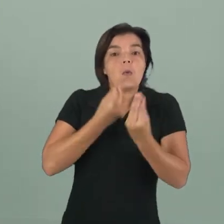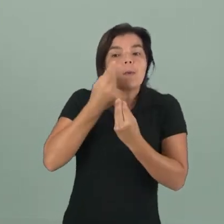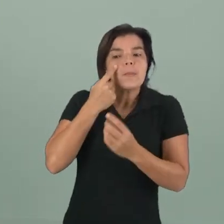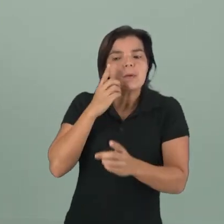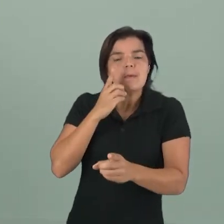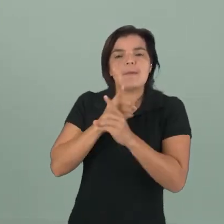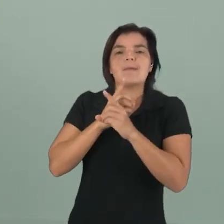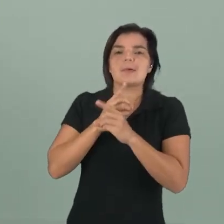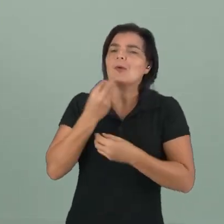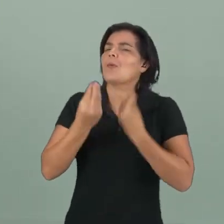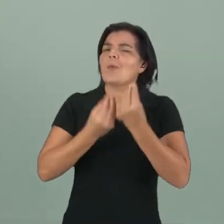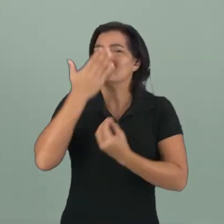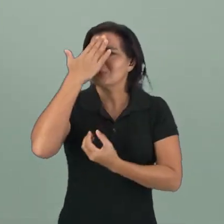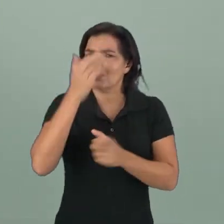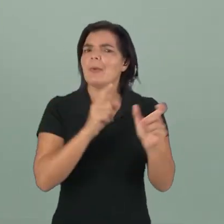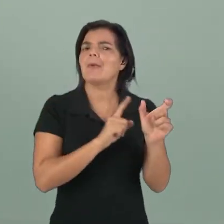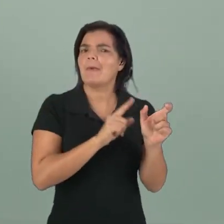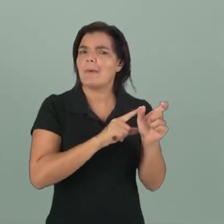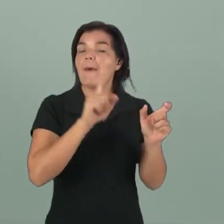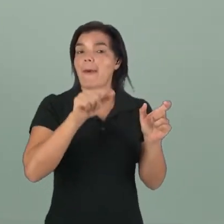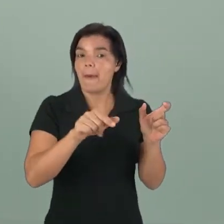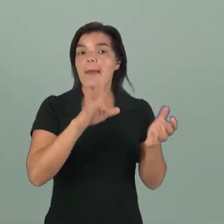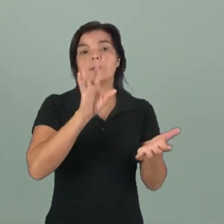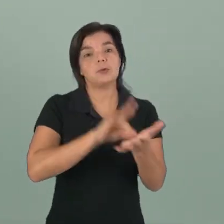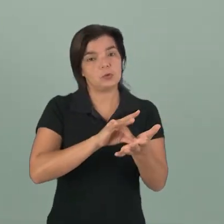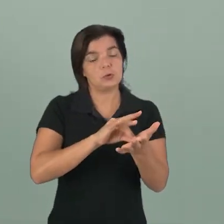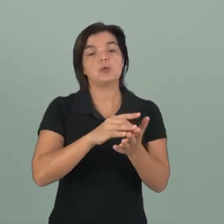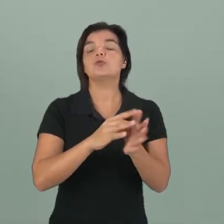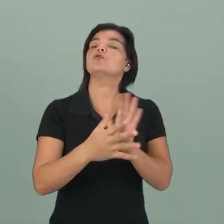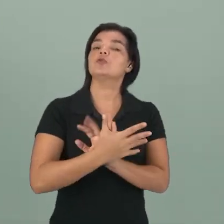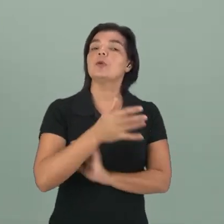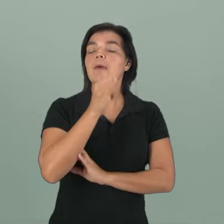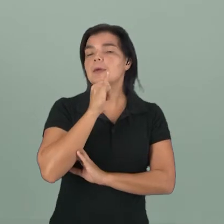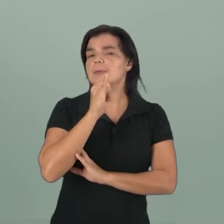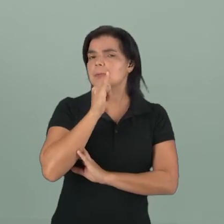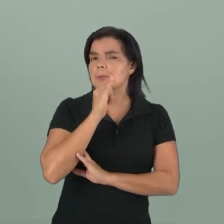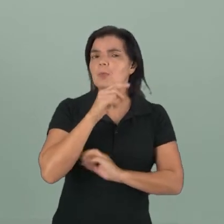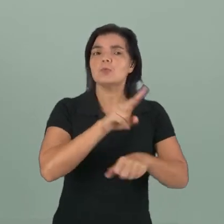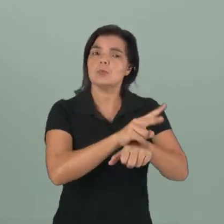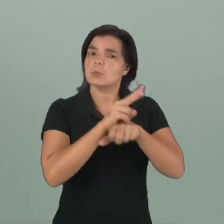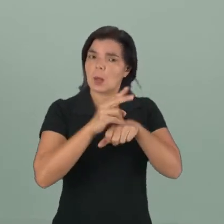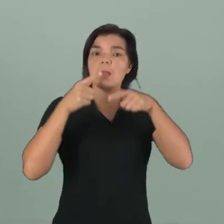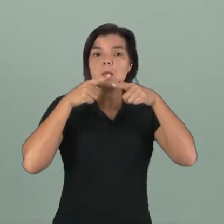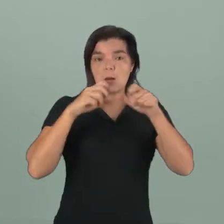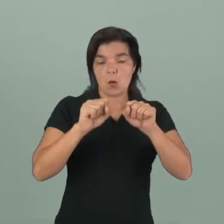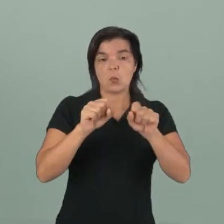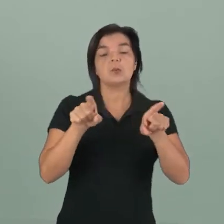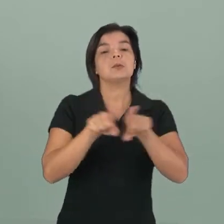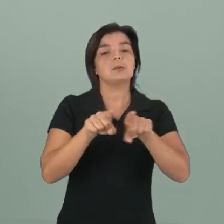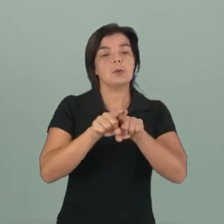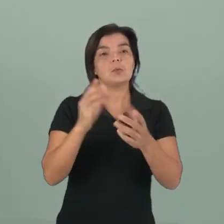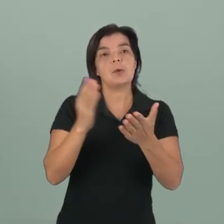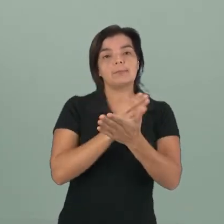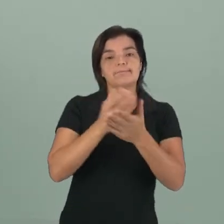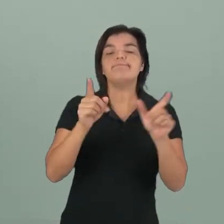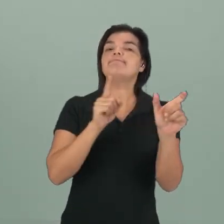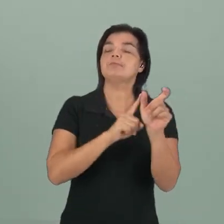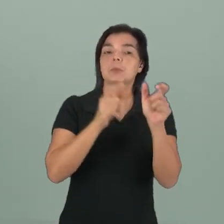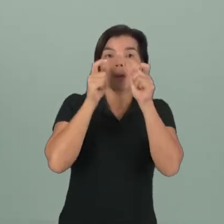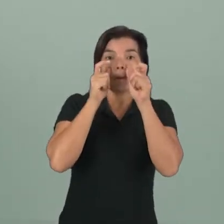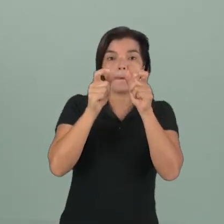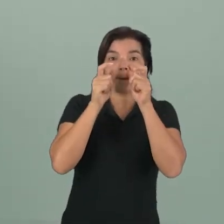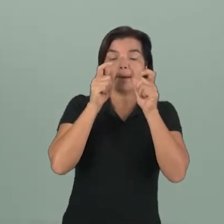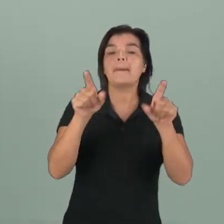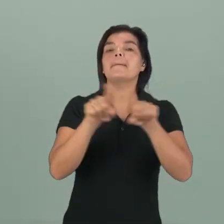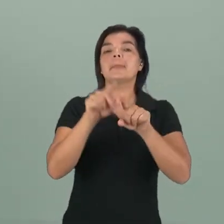um estrangeirismo? Como saber que aquela palavra é, de fato, um exemplo de estrangeirismo? Então, a gente tem alguns pontos que a gente pode ficar